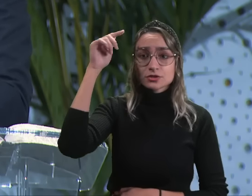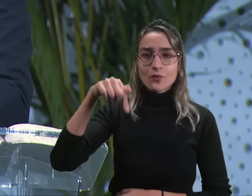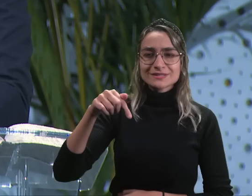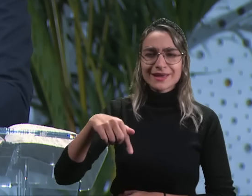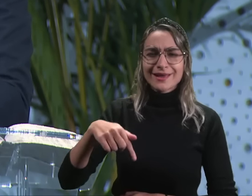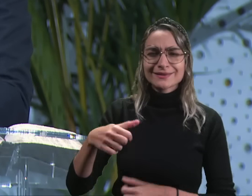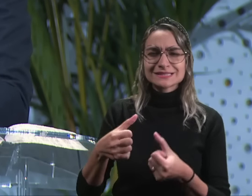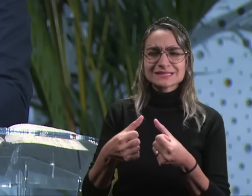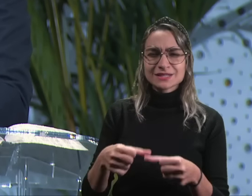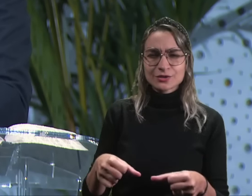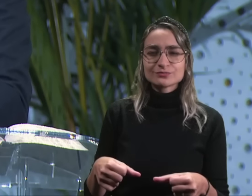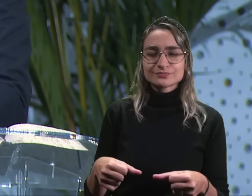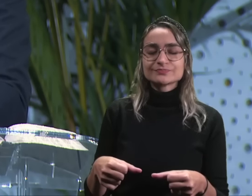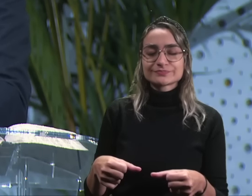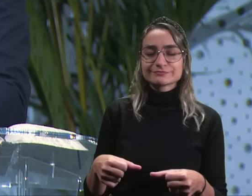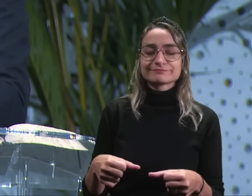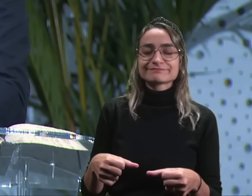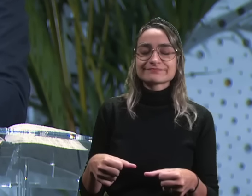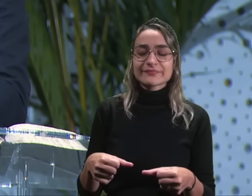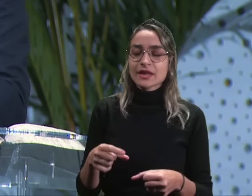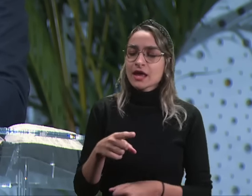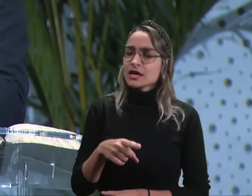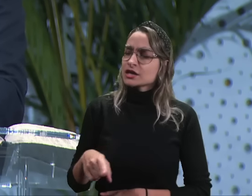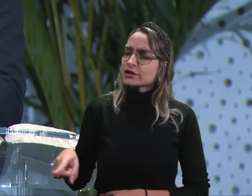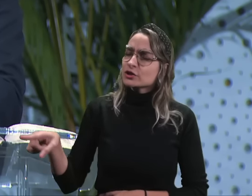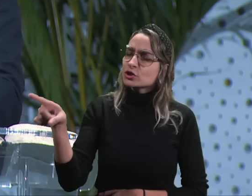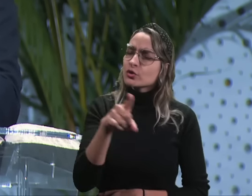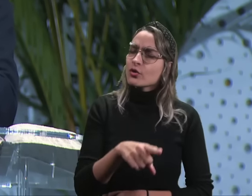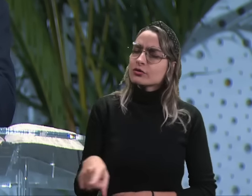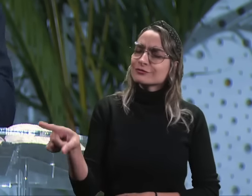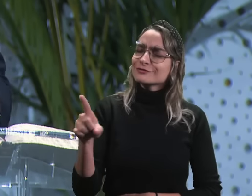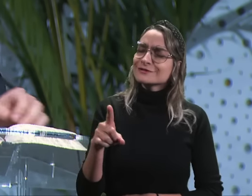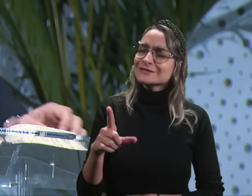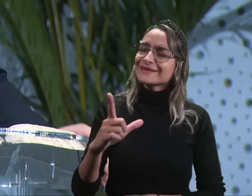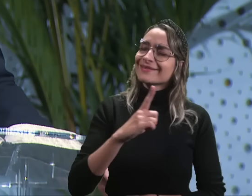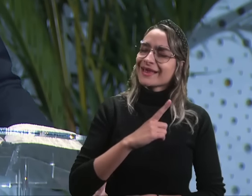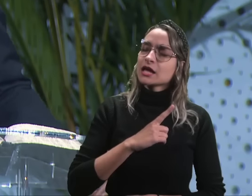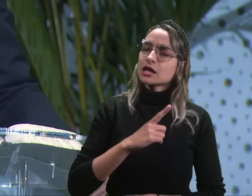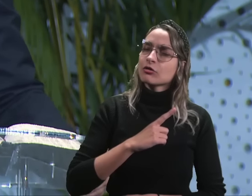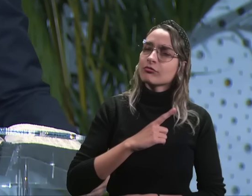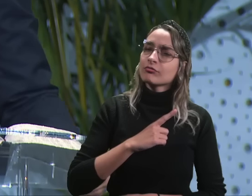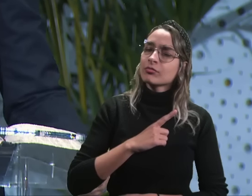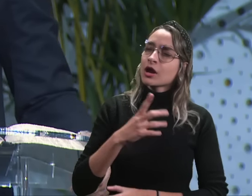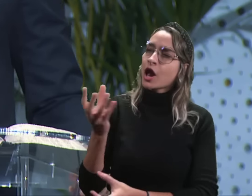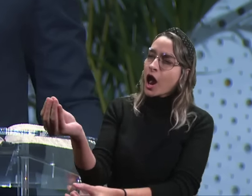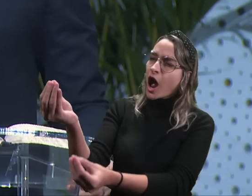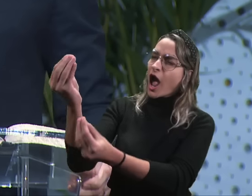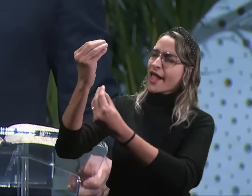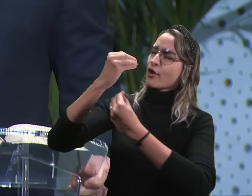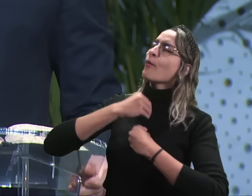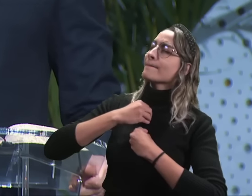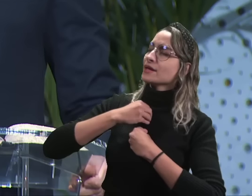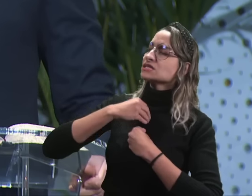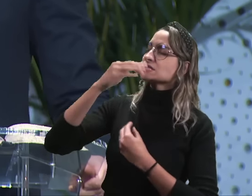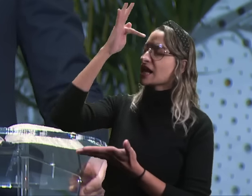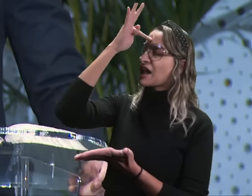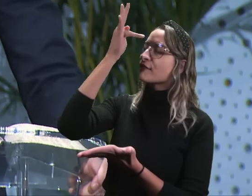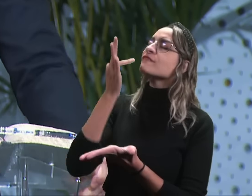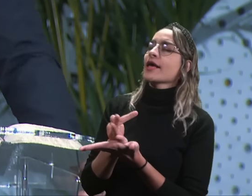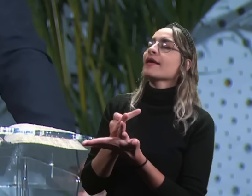retroceder mas que todosos pensa da fé e pela fé em Cristo